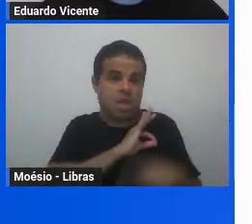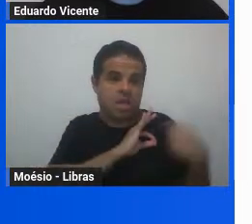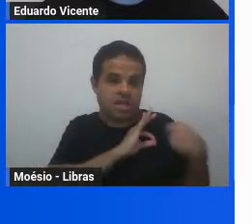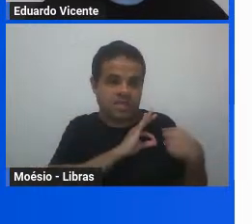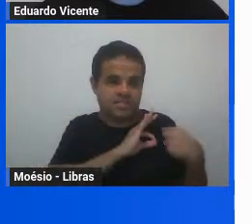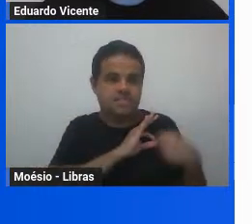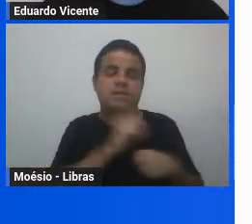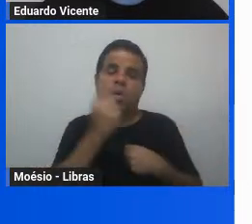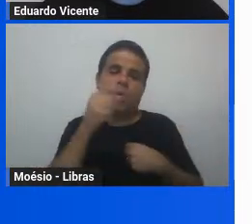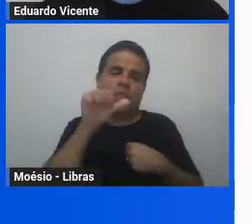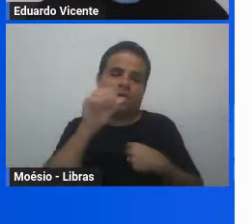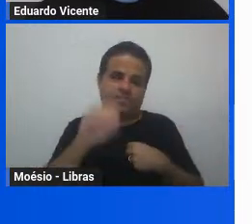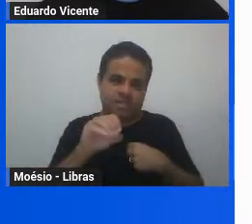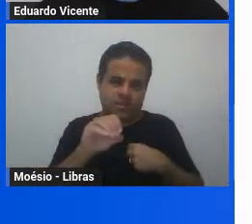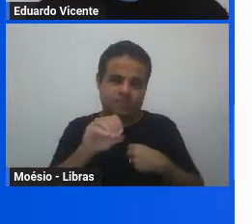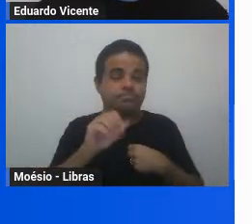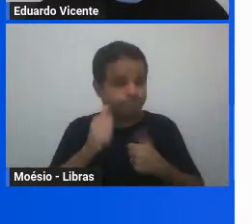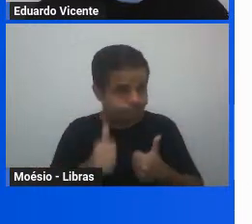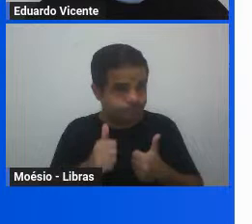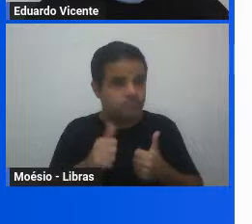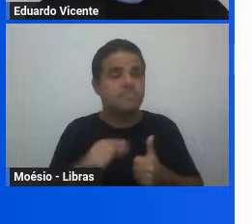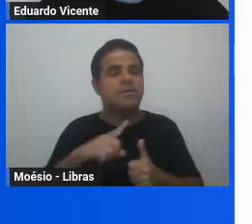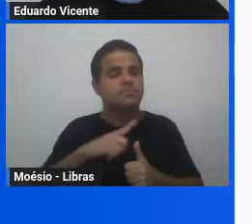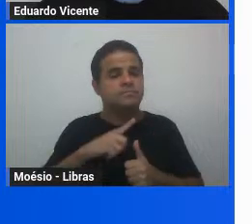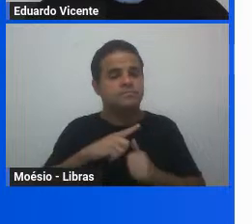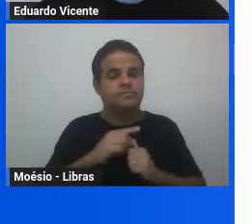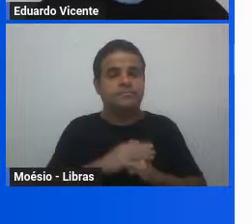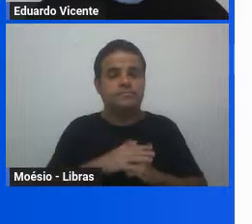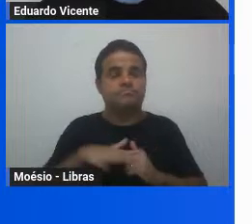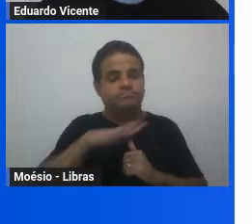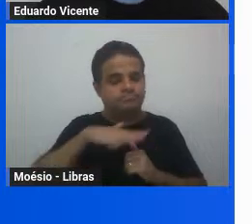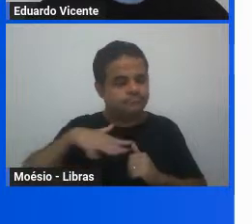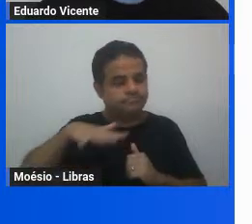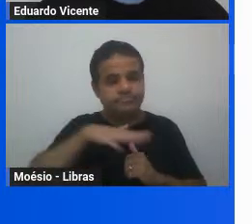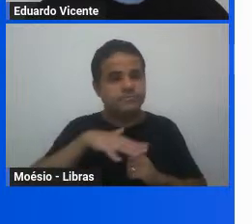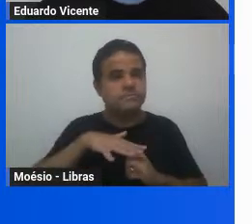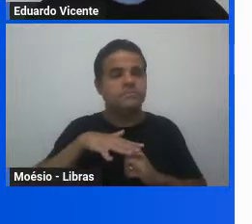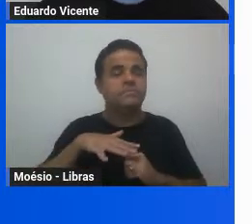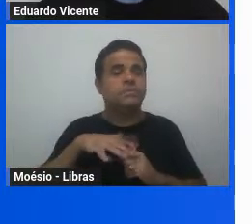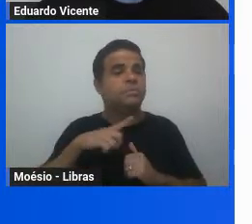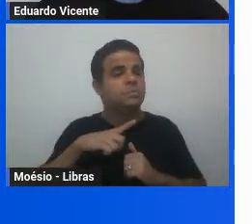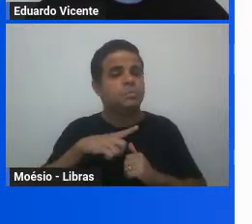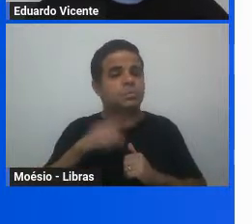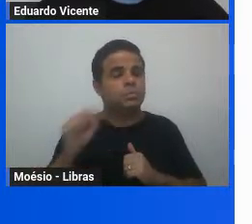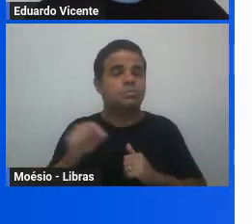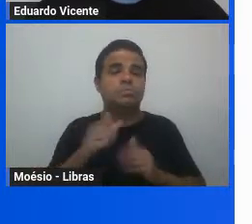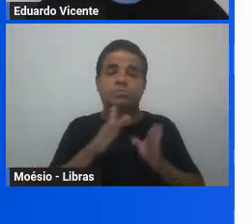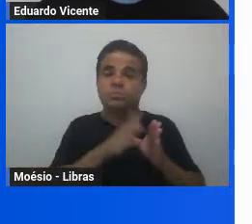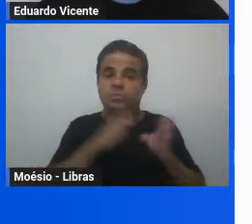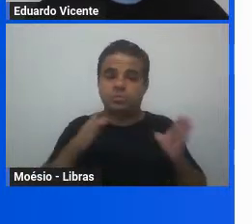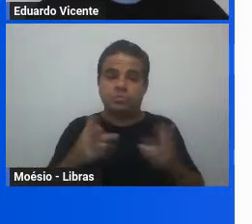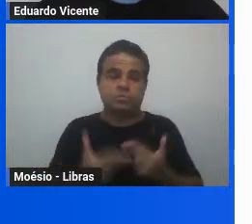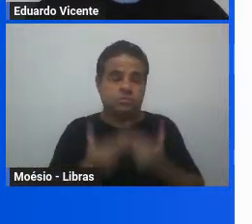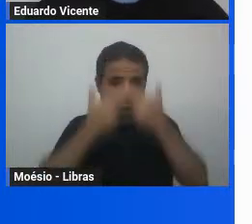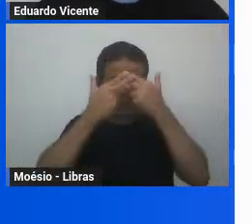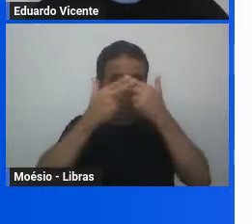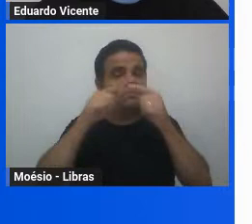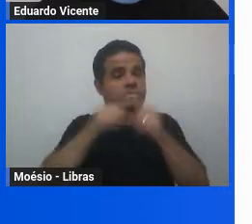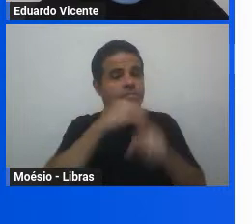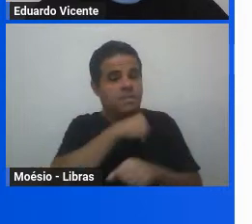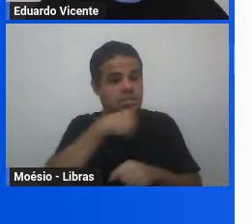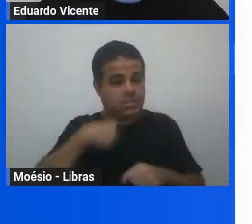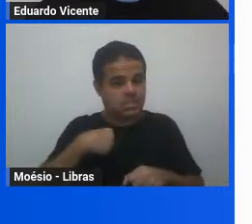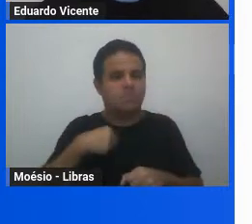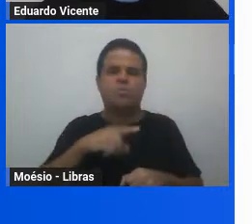190. Eu divido, né, a parte de primeiros socorros tanto no trauma quanto clínico. Então, eu